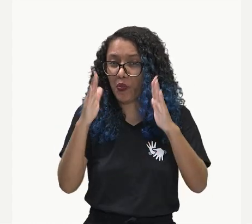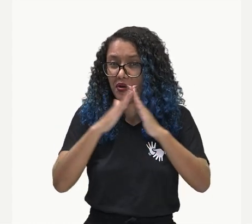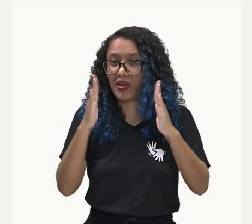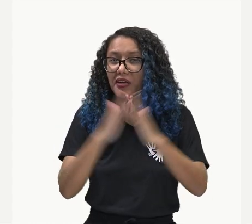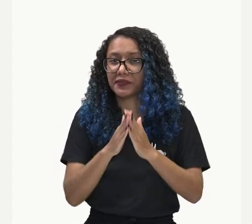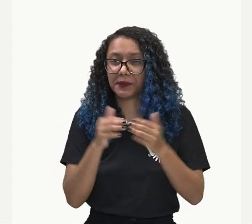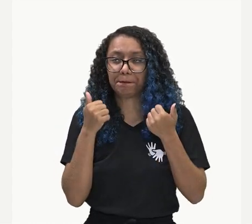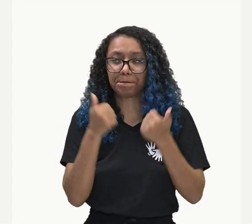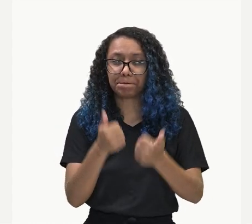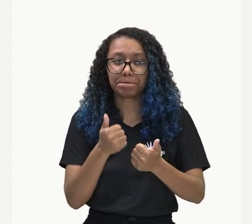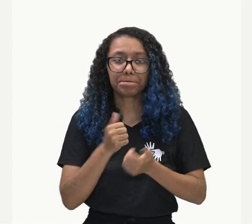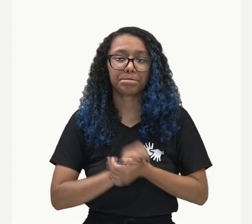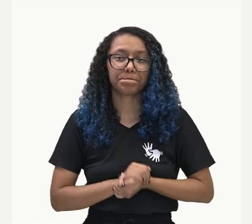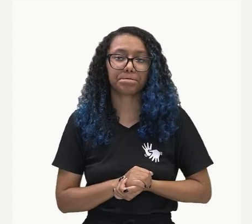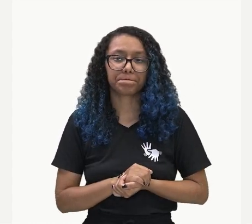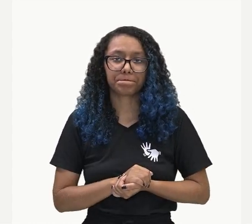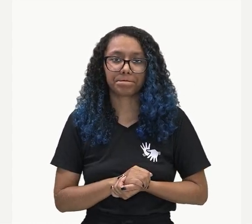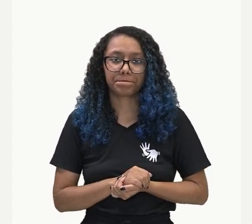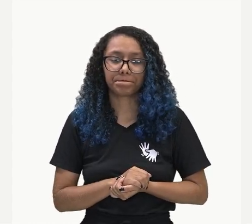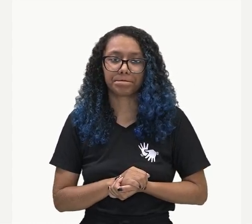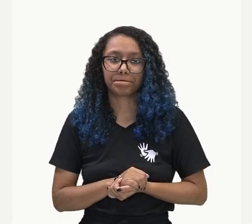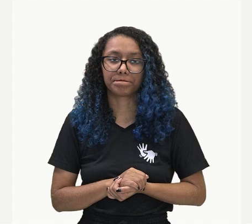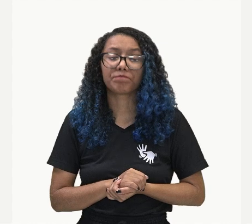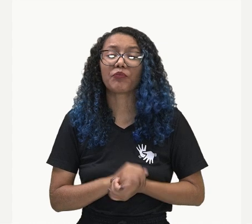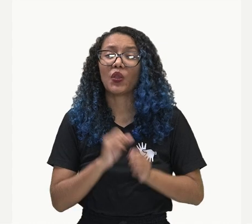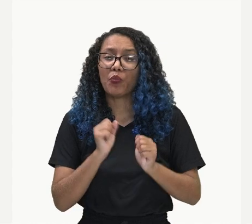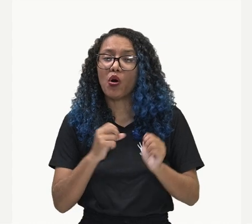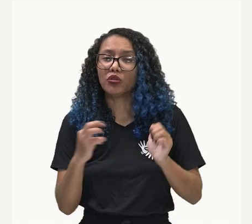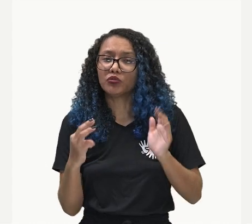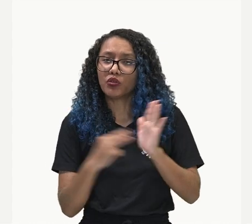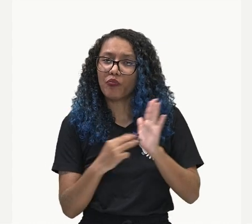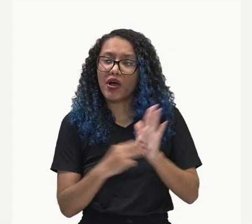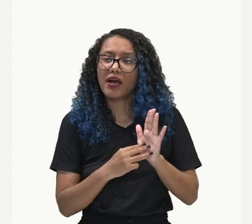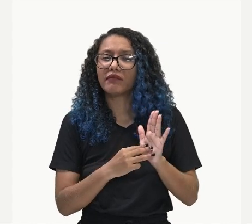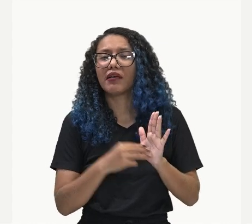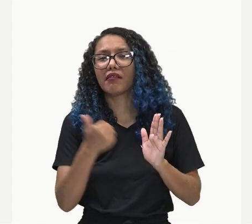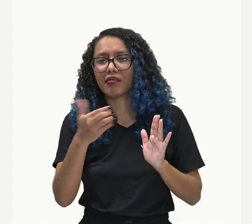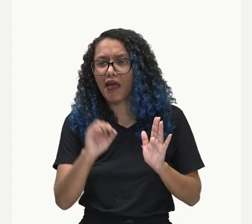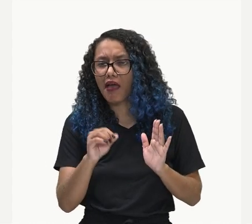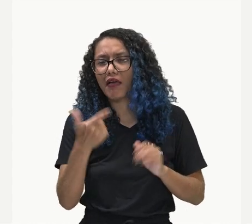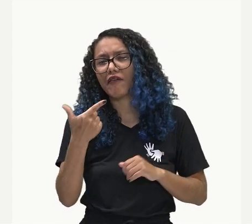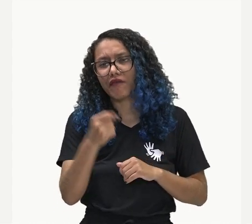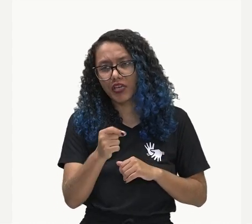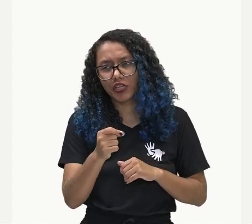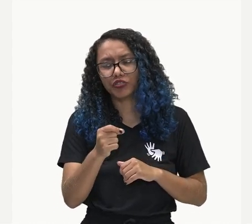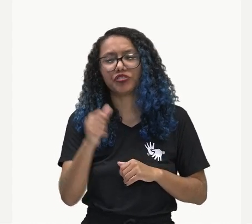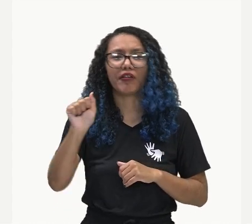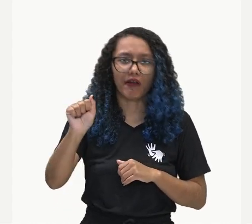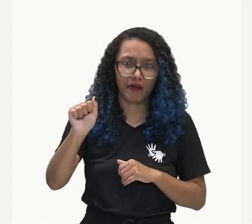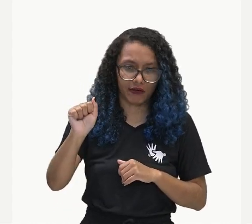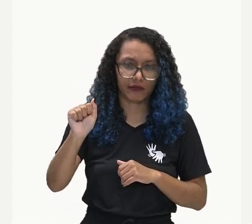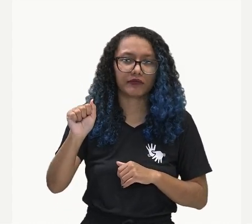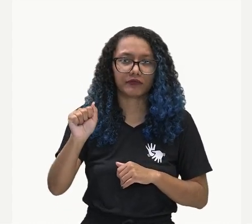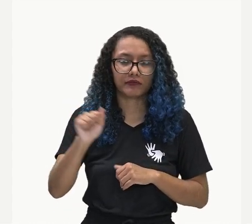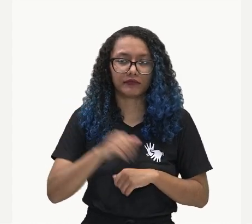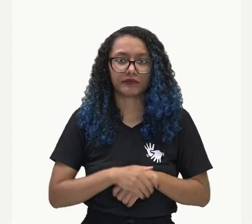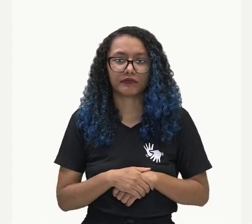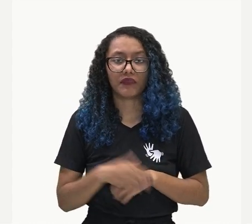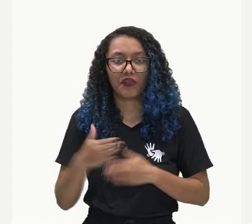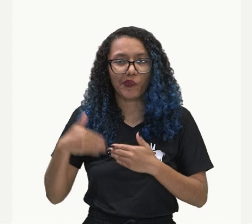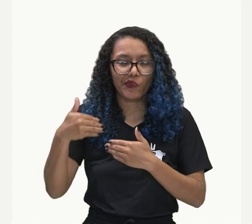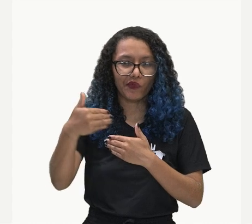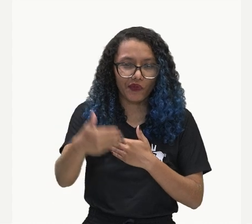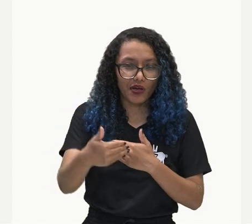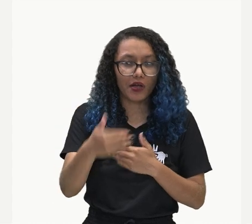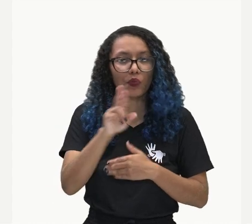bem? Então é mais isso, tomada de 10 amperes, tomada de 20 amperes e assim por diante, medida aí representada pela